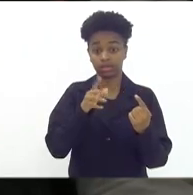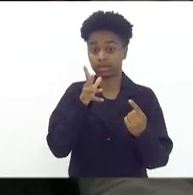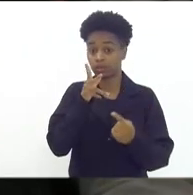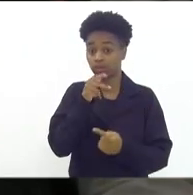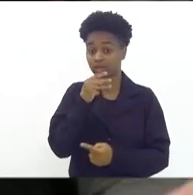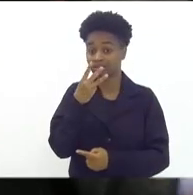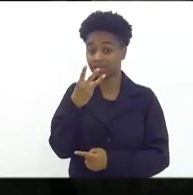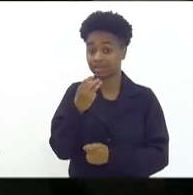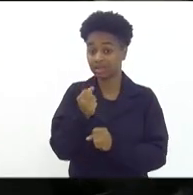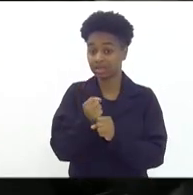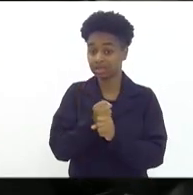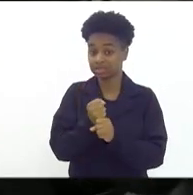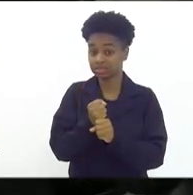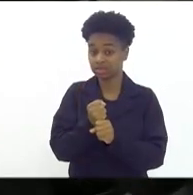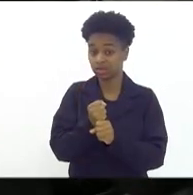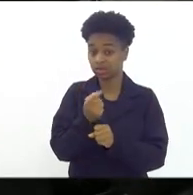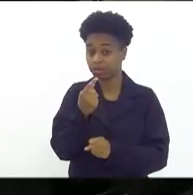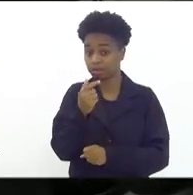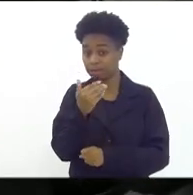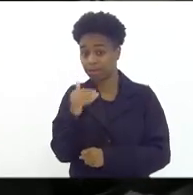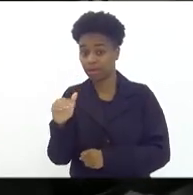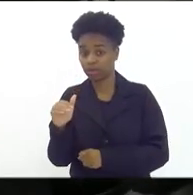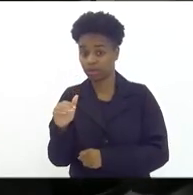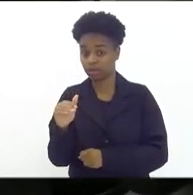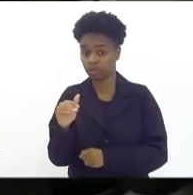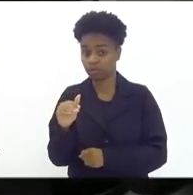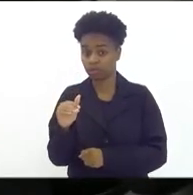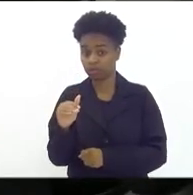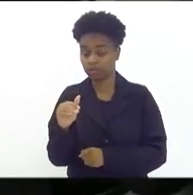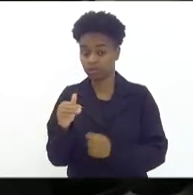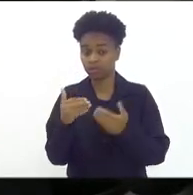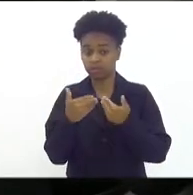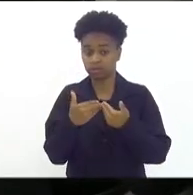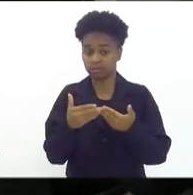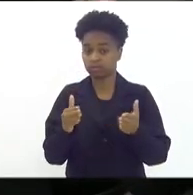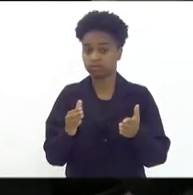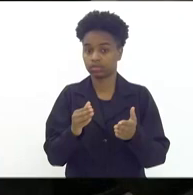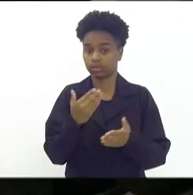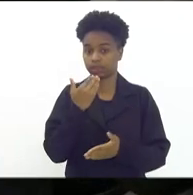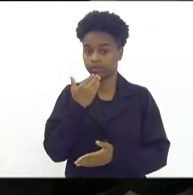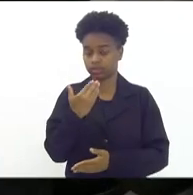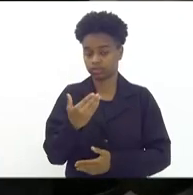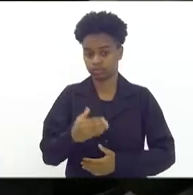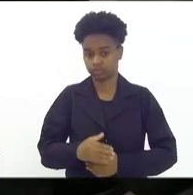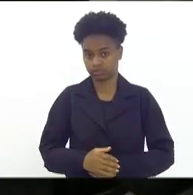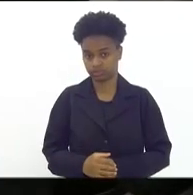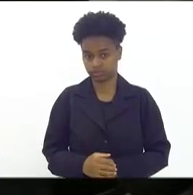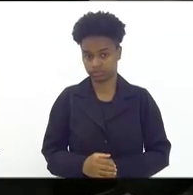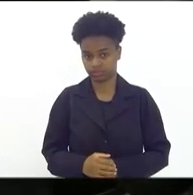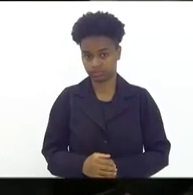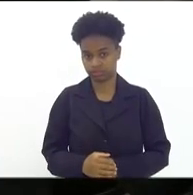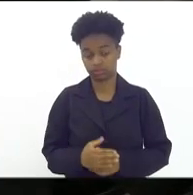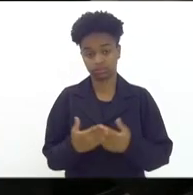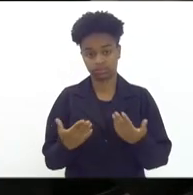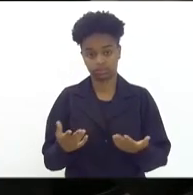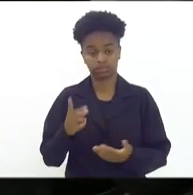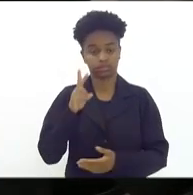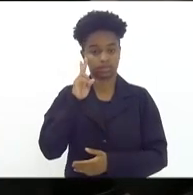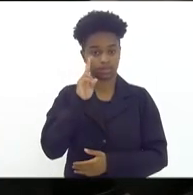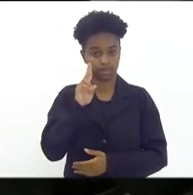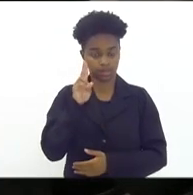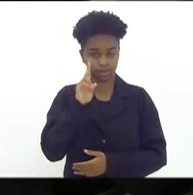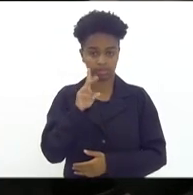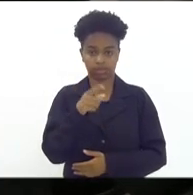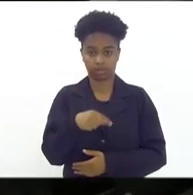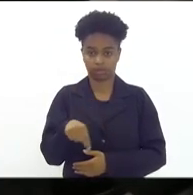e meio houve a abertura da solicitação Lembrando que